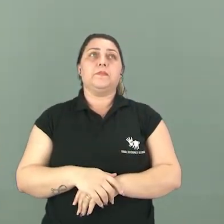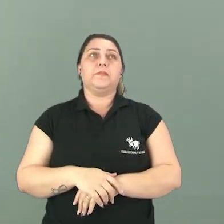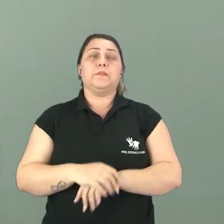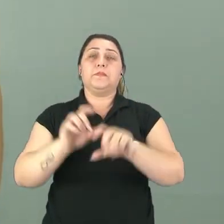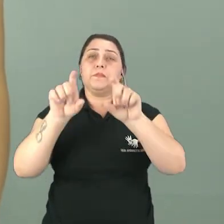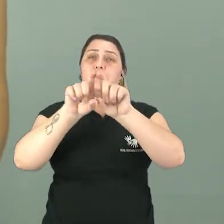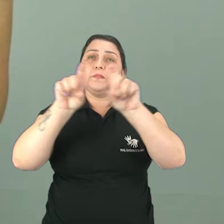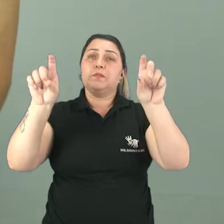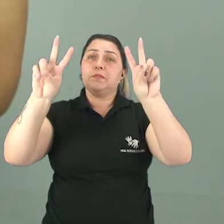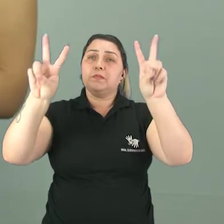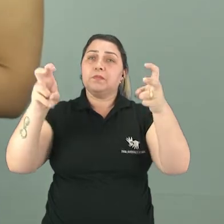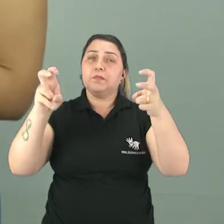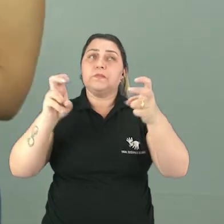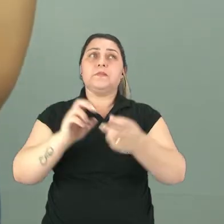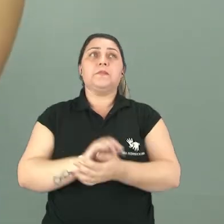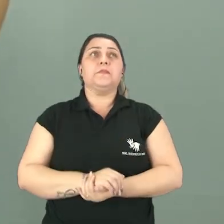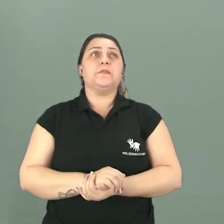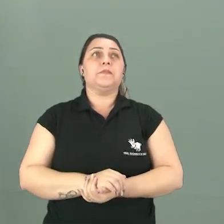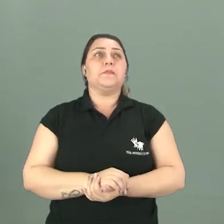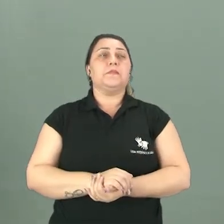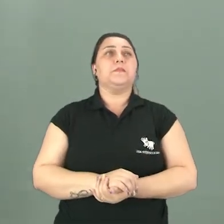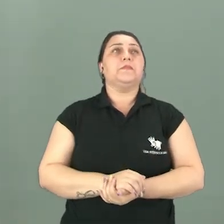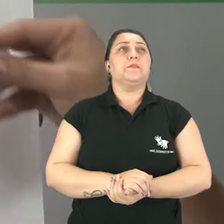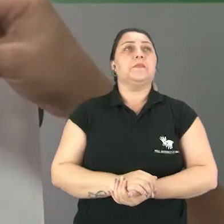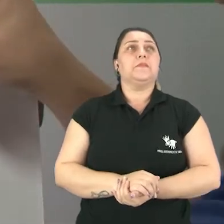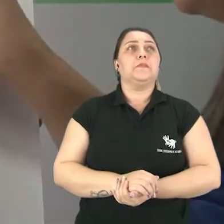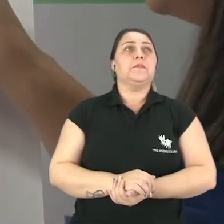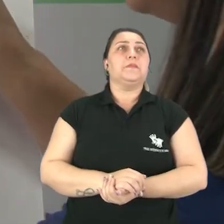título. Qual é o título, então, do nosso gráfico?